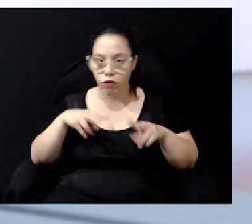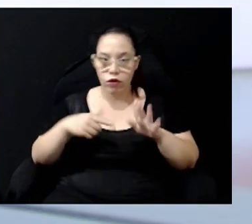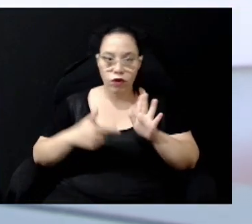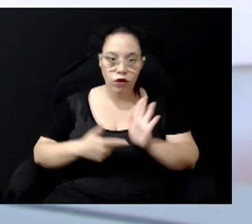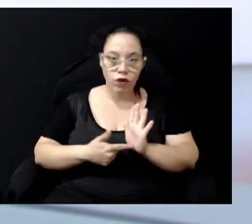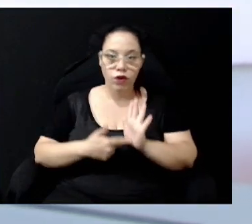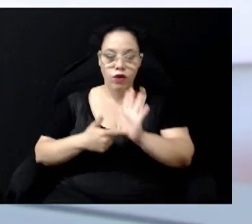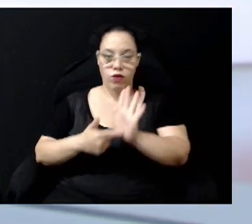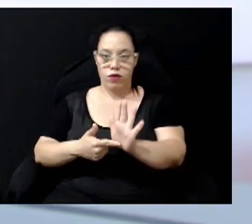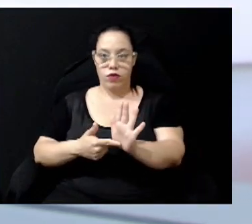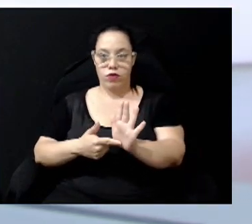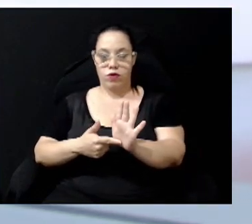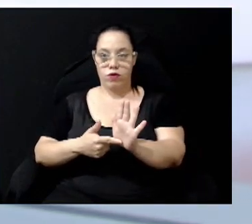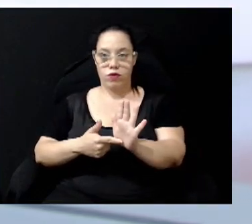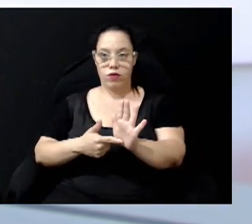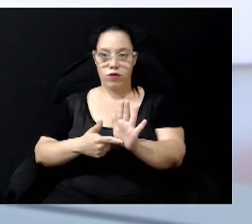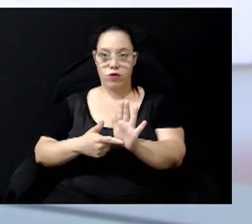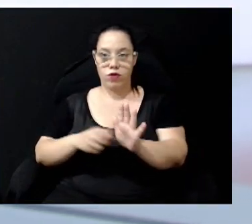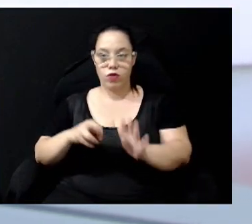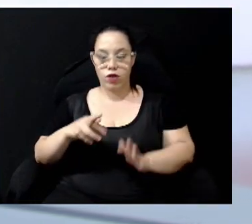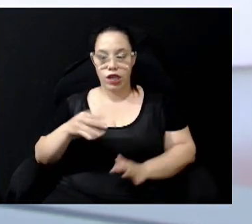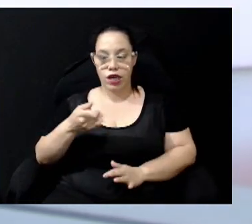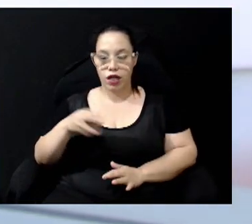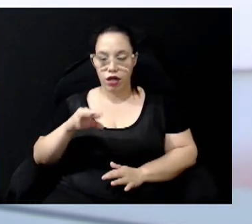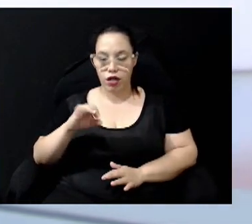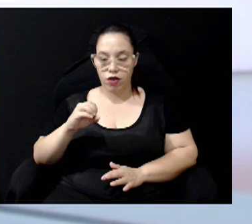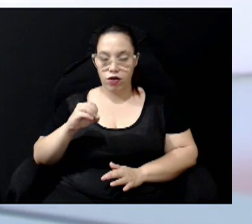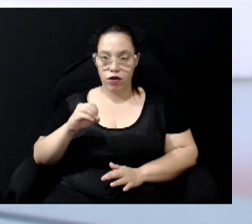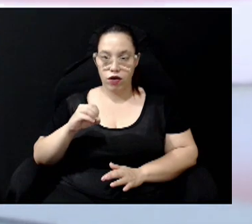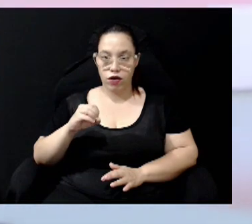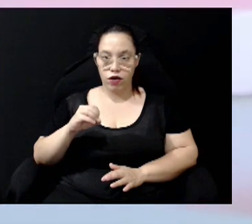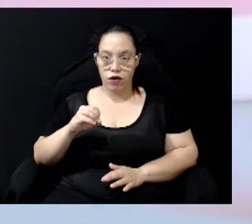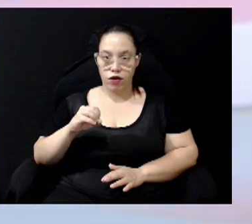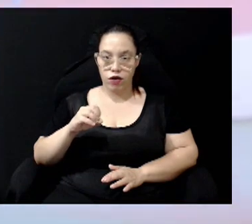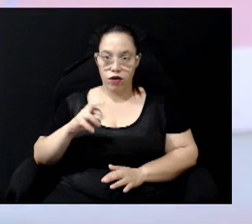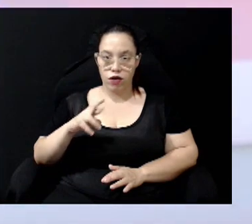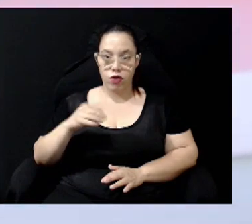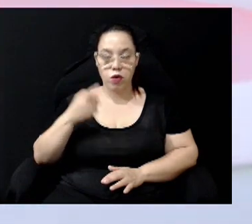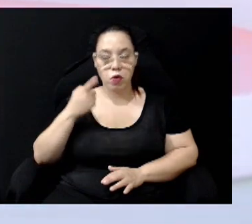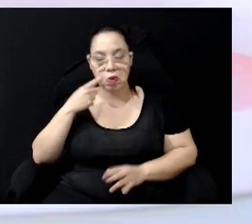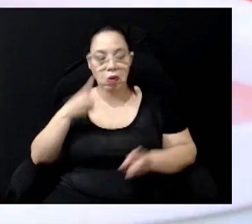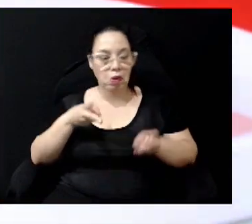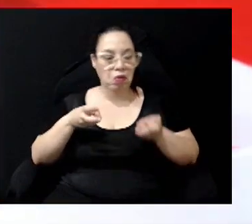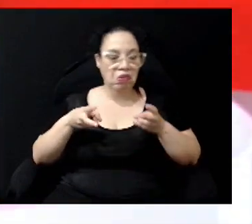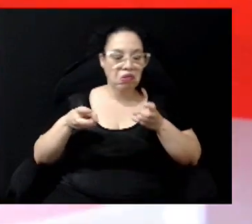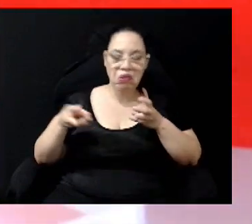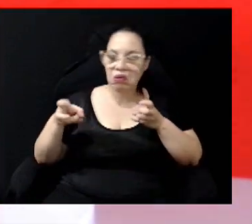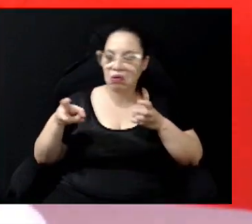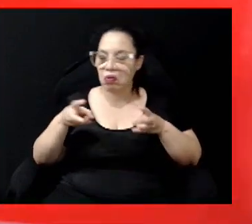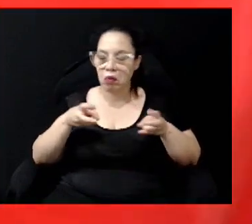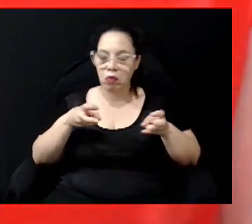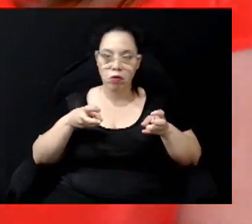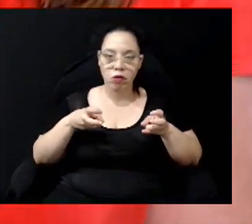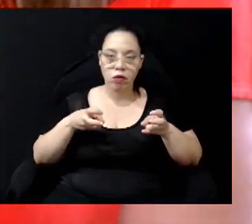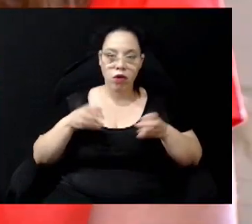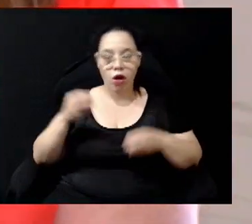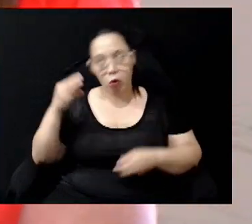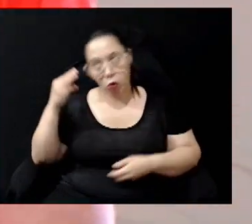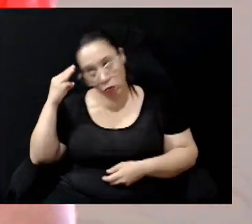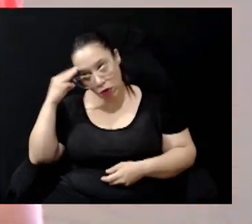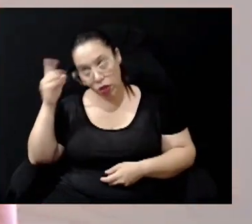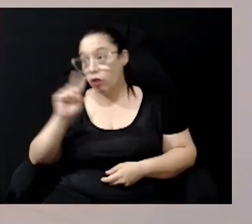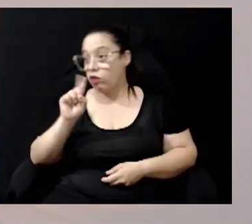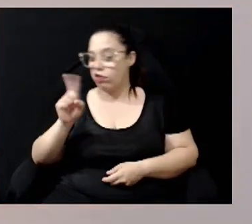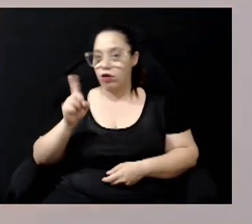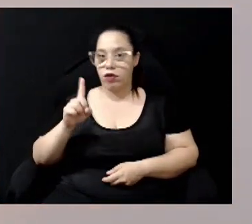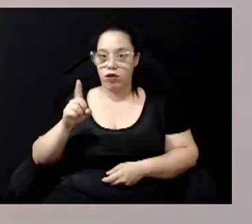ali nessa constelação. E a constelação ela é uma terapia de percepção, ela não é algo mental. Então o tutor vai entrando